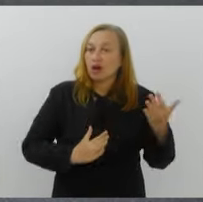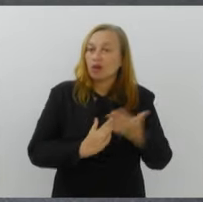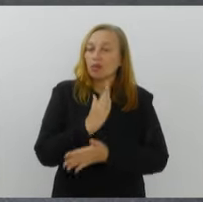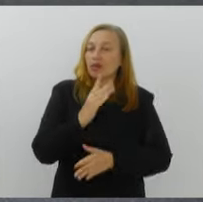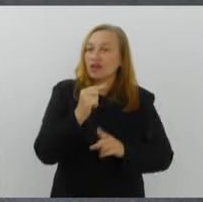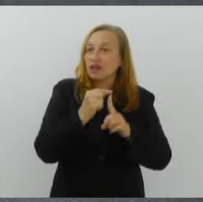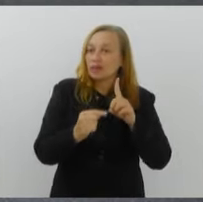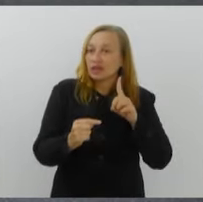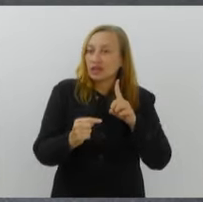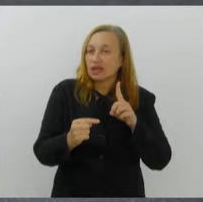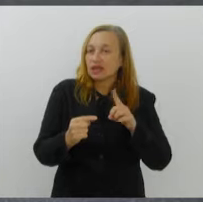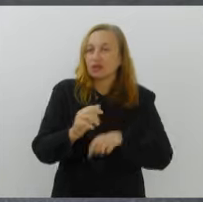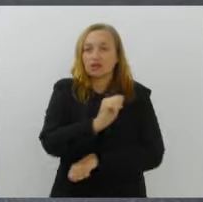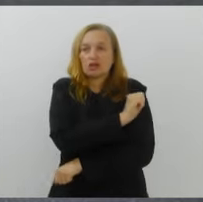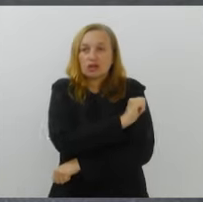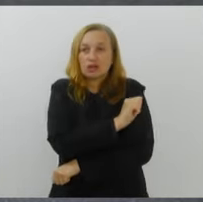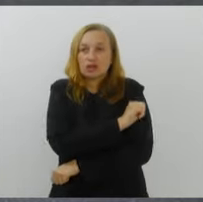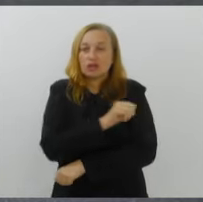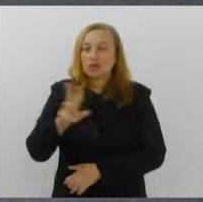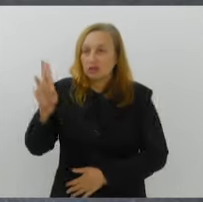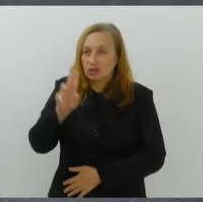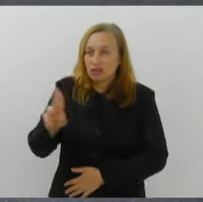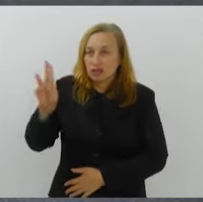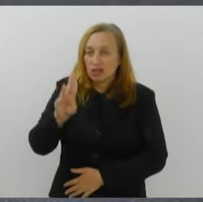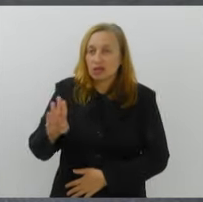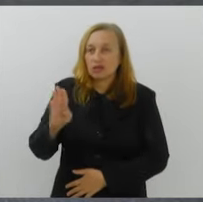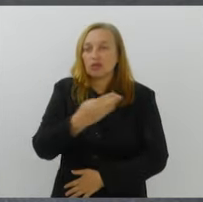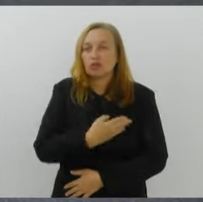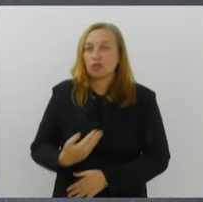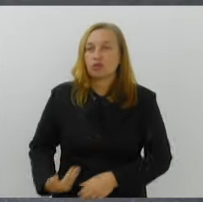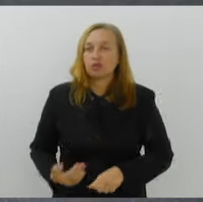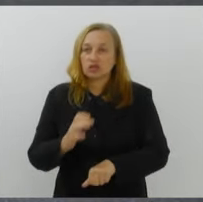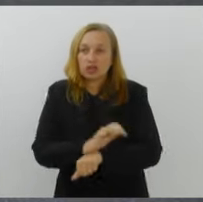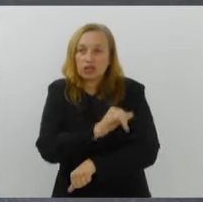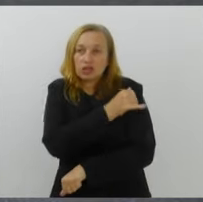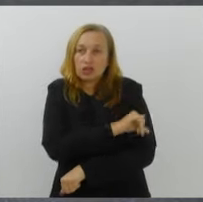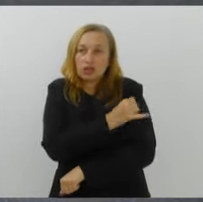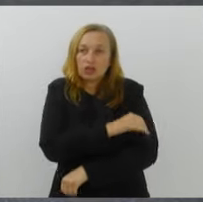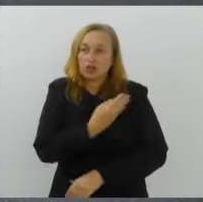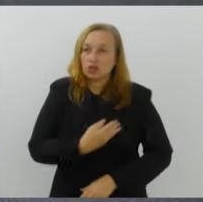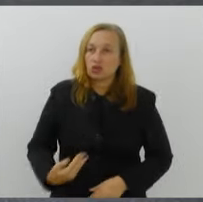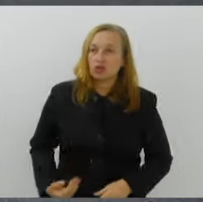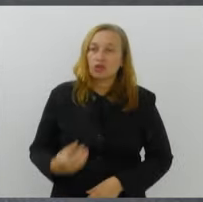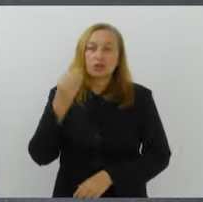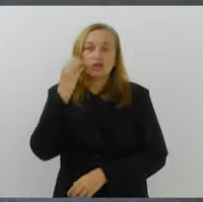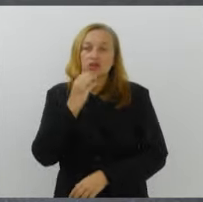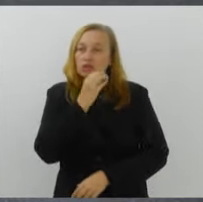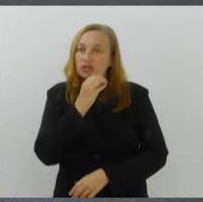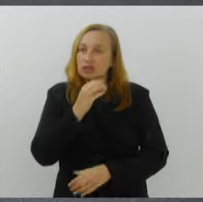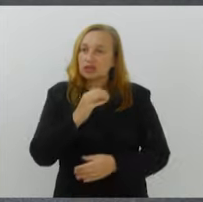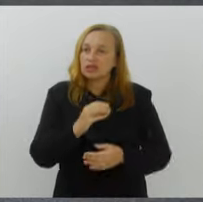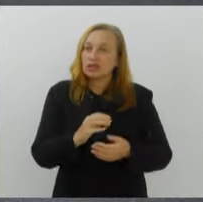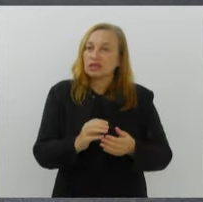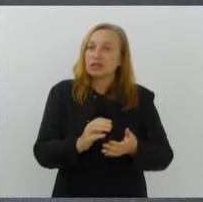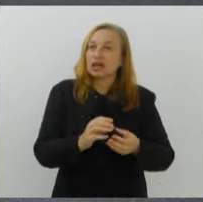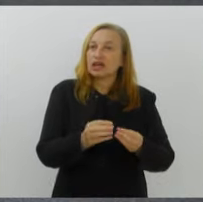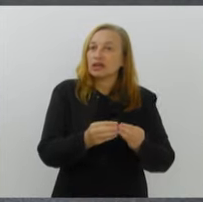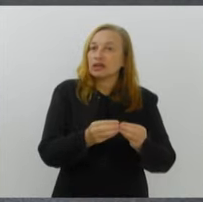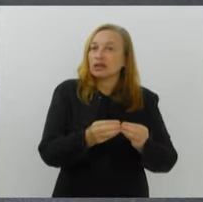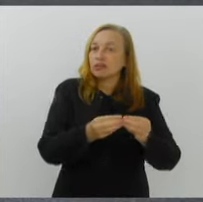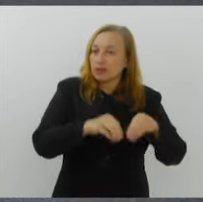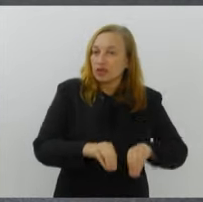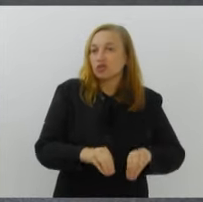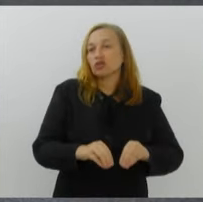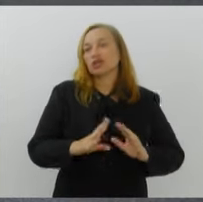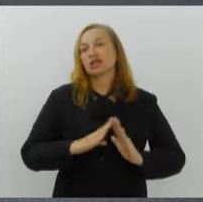da metade dos seus alunos para universidades públicas do estado do Rio de Janeiro, e que o governo Cláudio Castro está desmontando a escola,